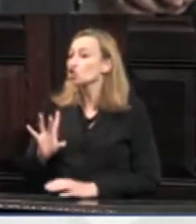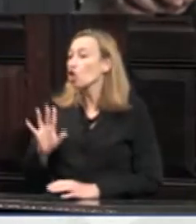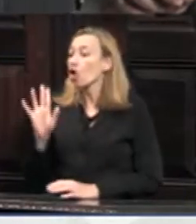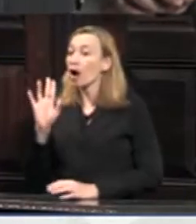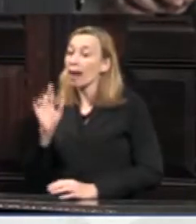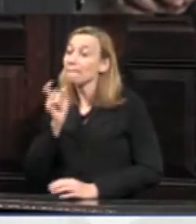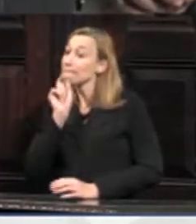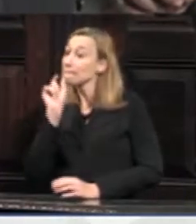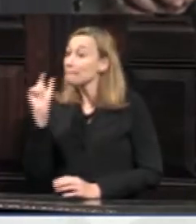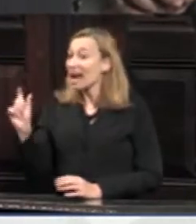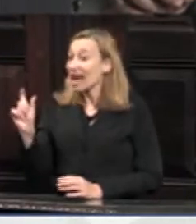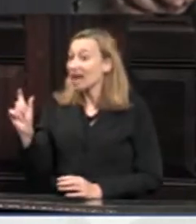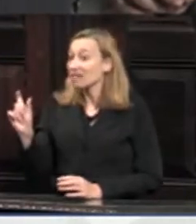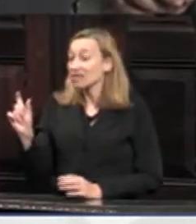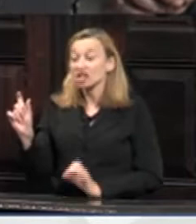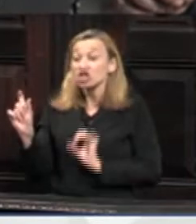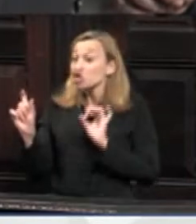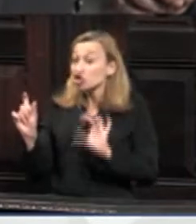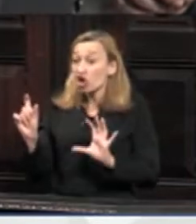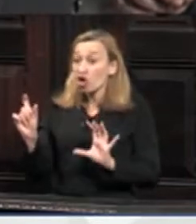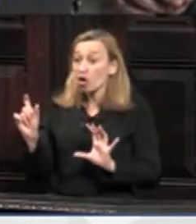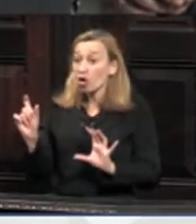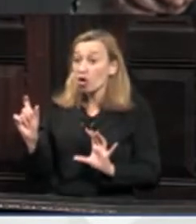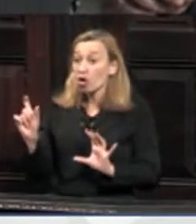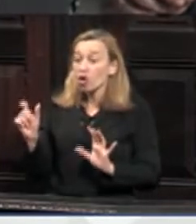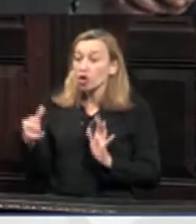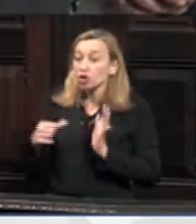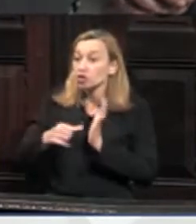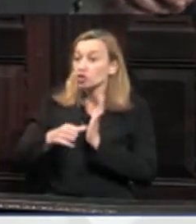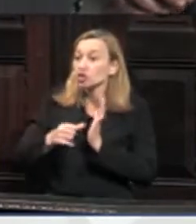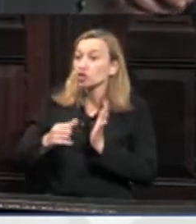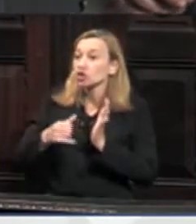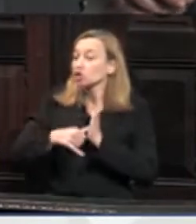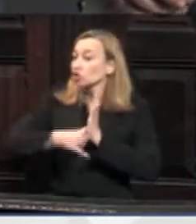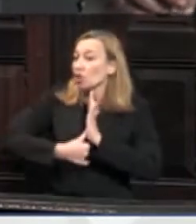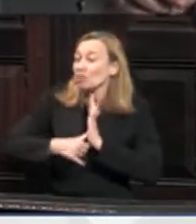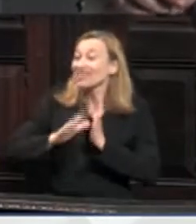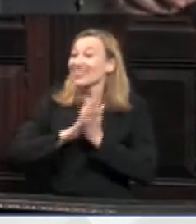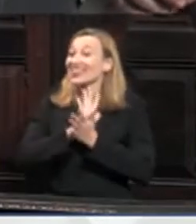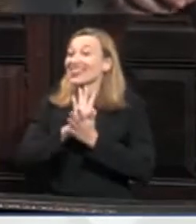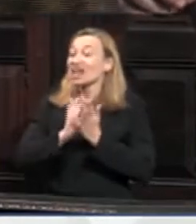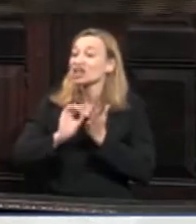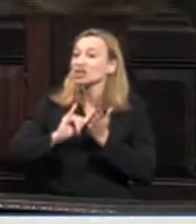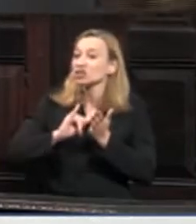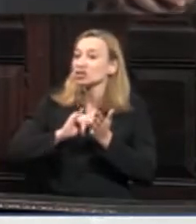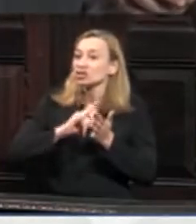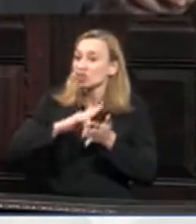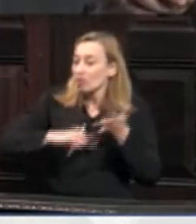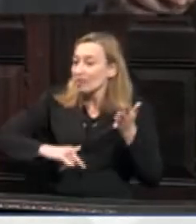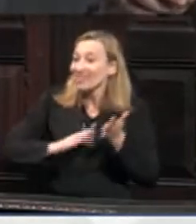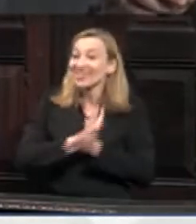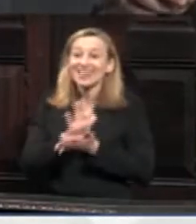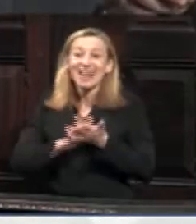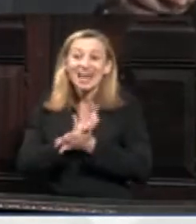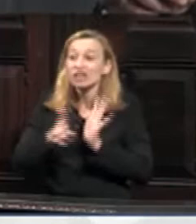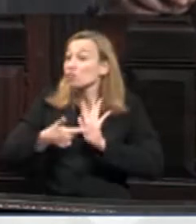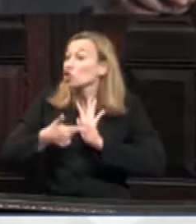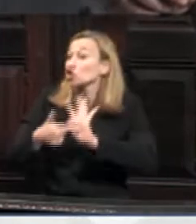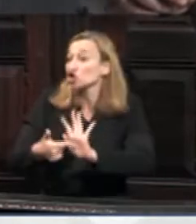interferir sem qualquer documento. Sem qualquer documento. Então, assim, vivemos